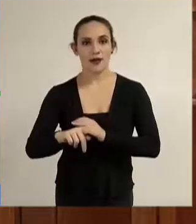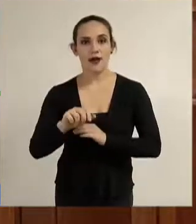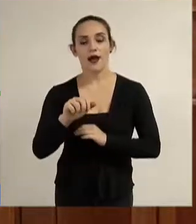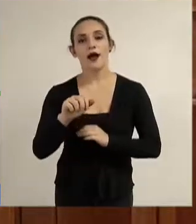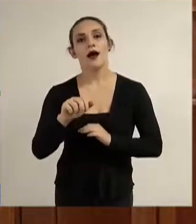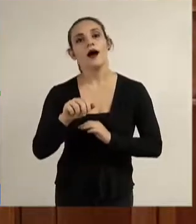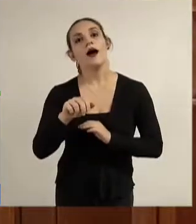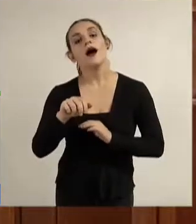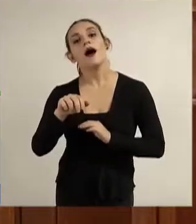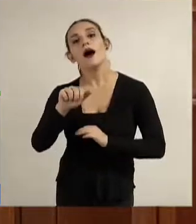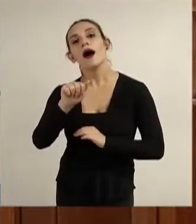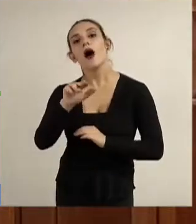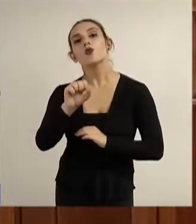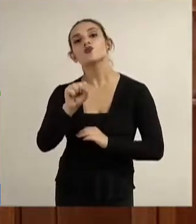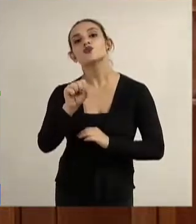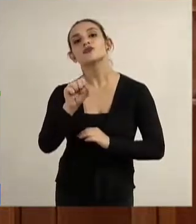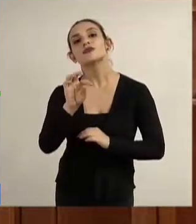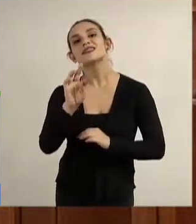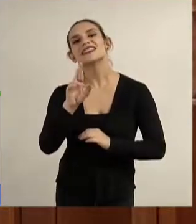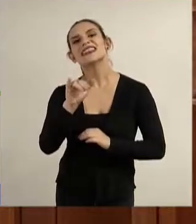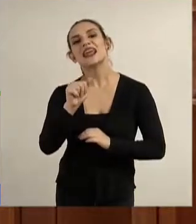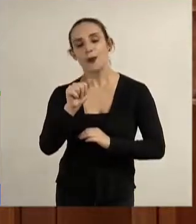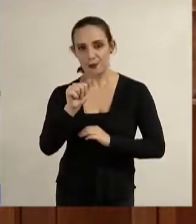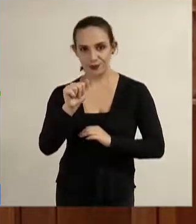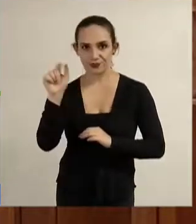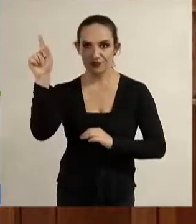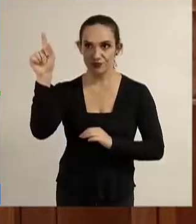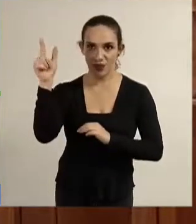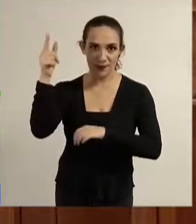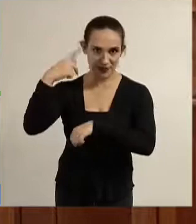segunda-feira passada, acompanhada da senhora